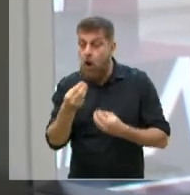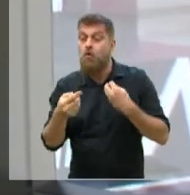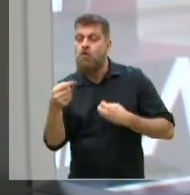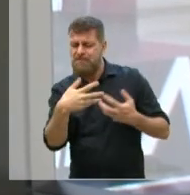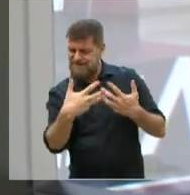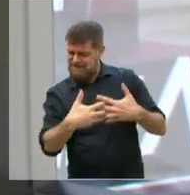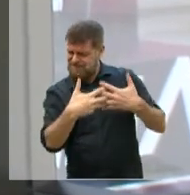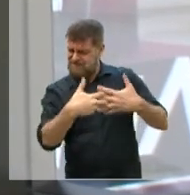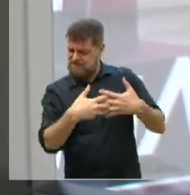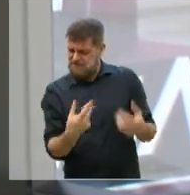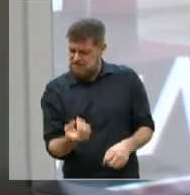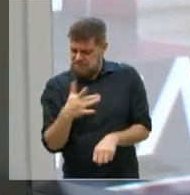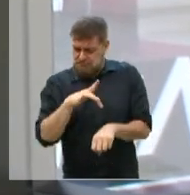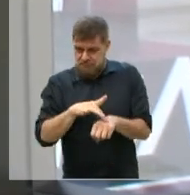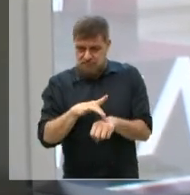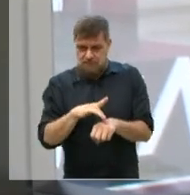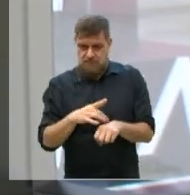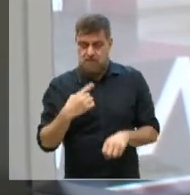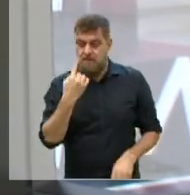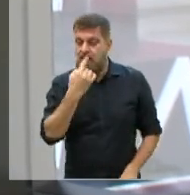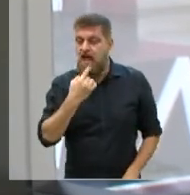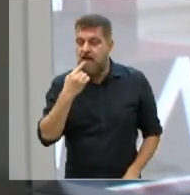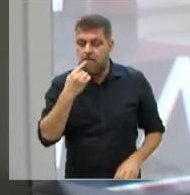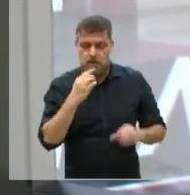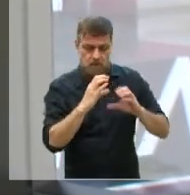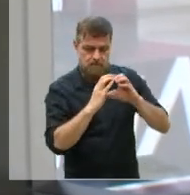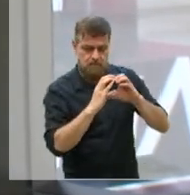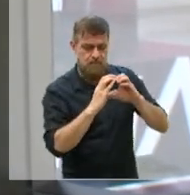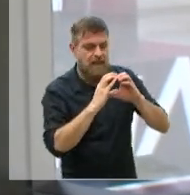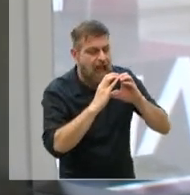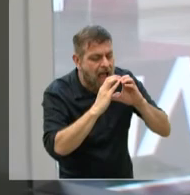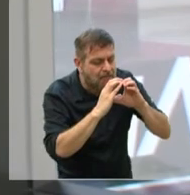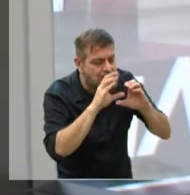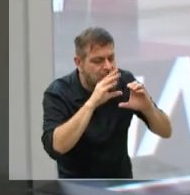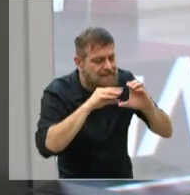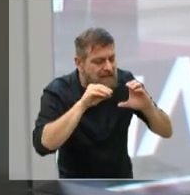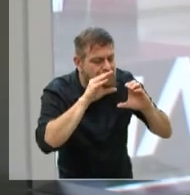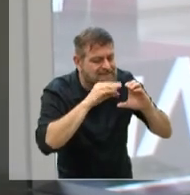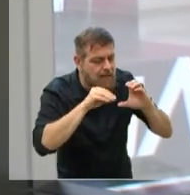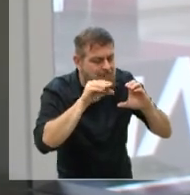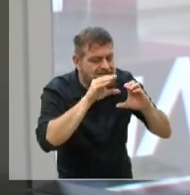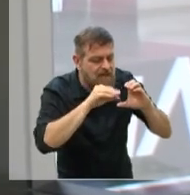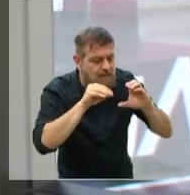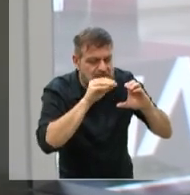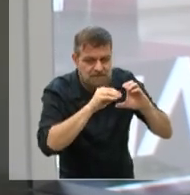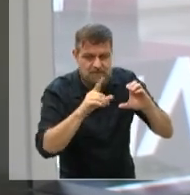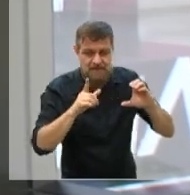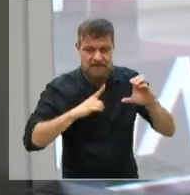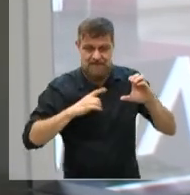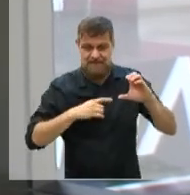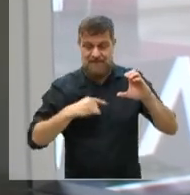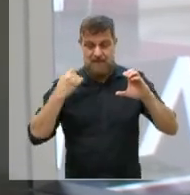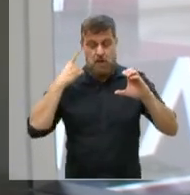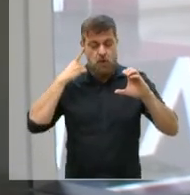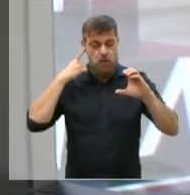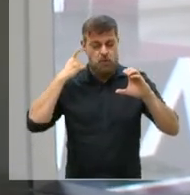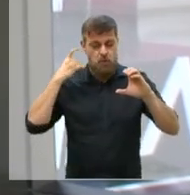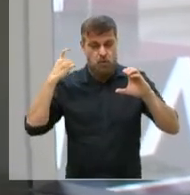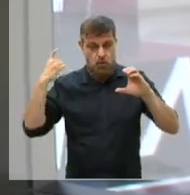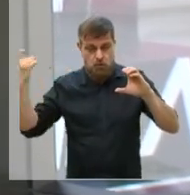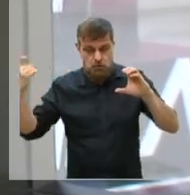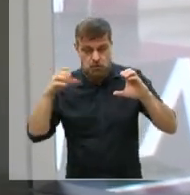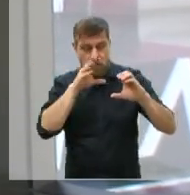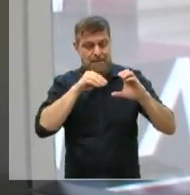funciona? Você coloca a sua boca, como eu disse, no foco daquela antena, e uma lei diz que se o seu som ou